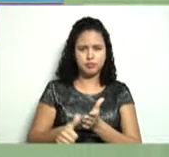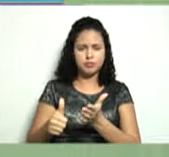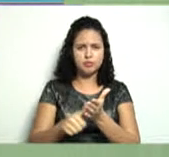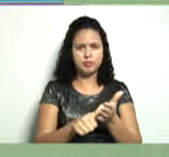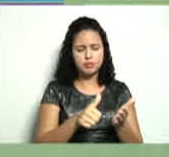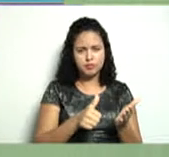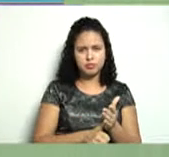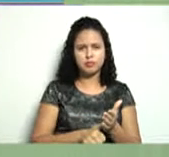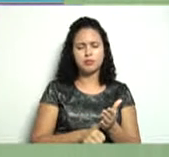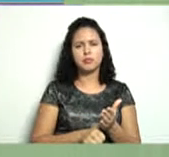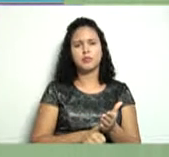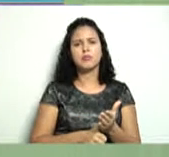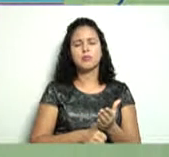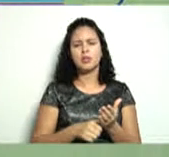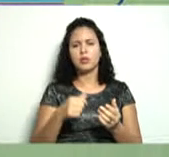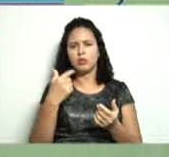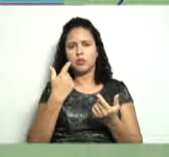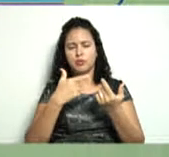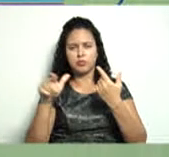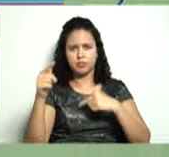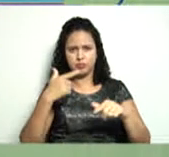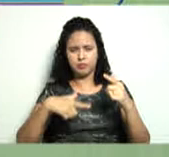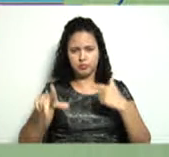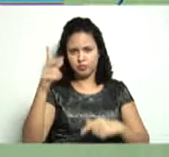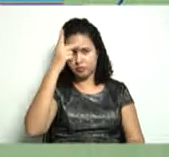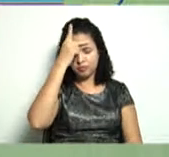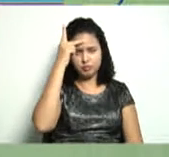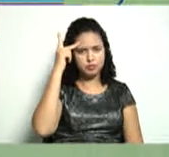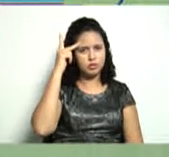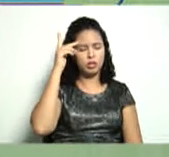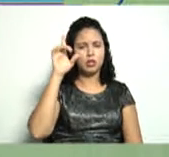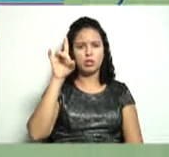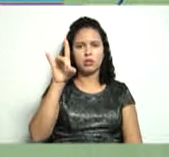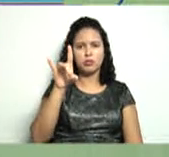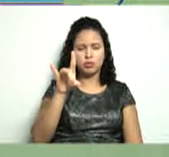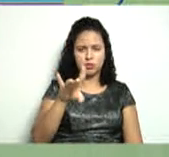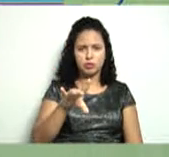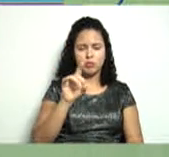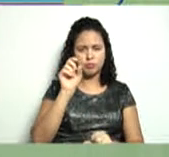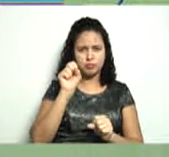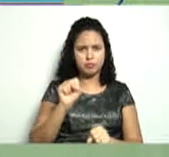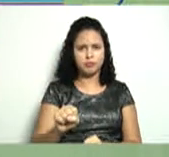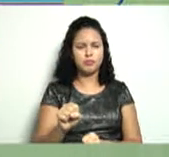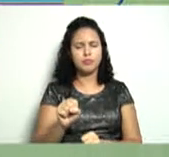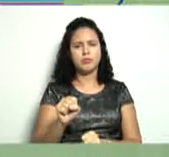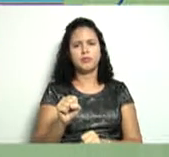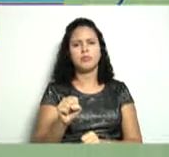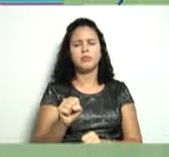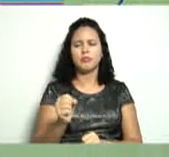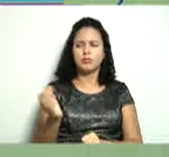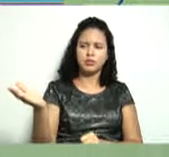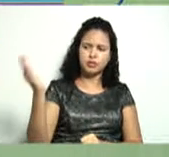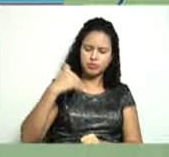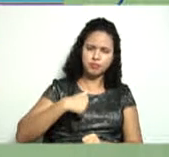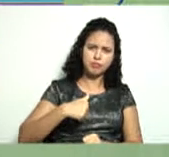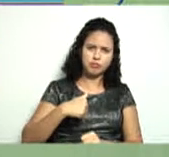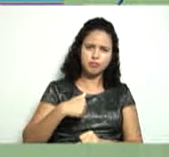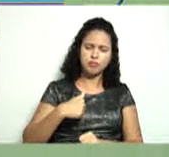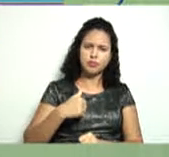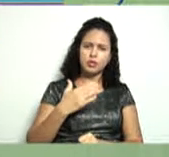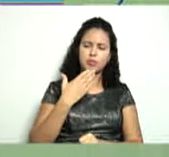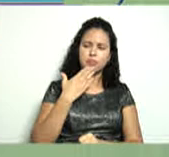associado em relação a outras pessoas, ela somente poderá ser invocada, quer dizer, somente